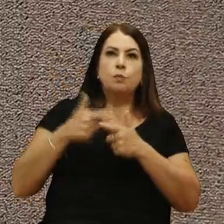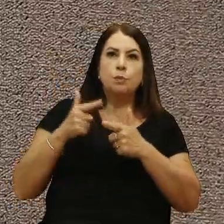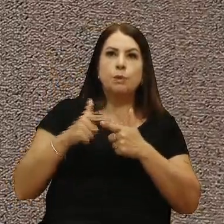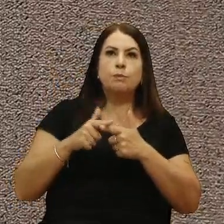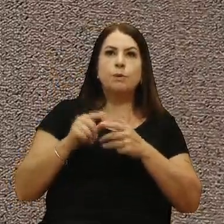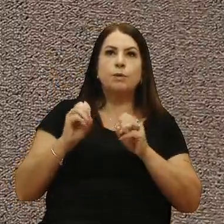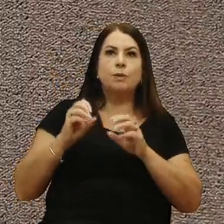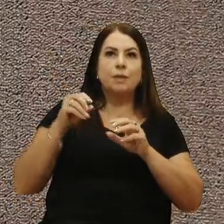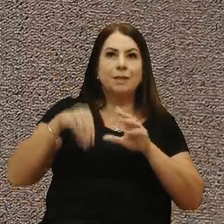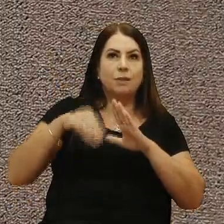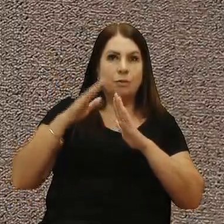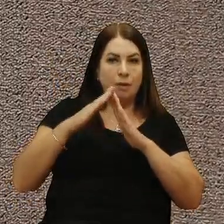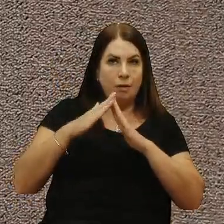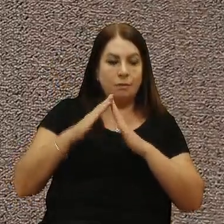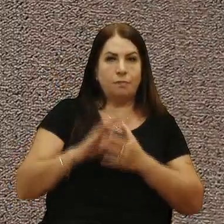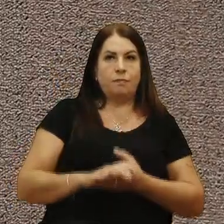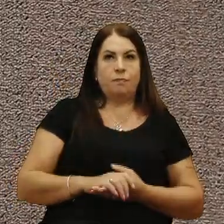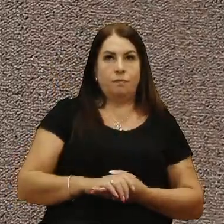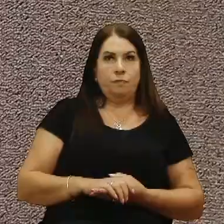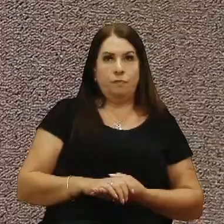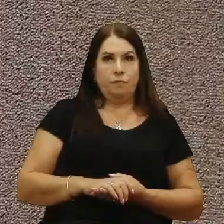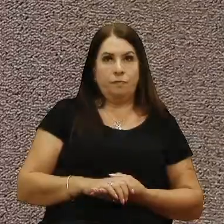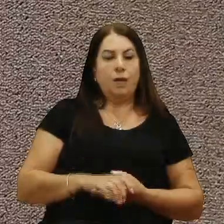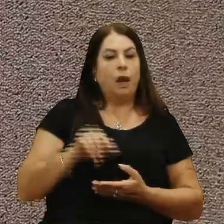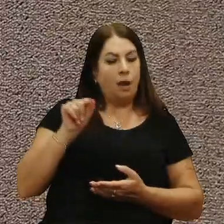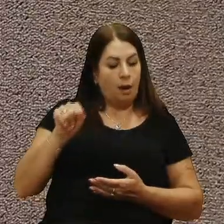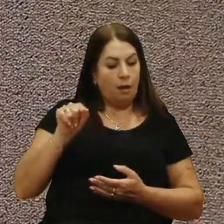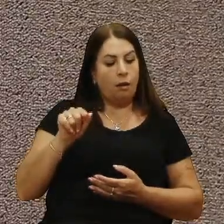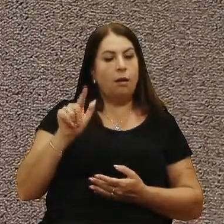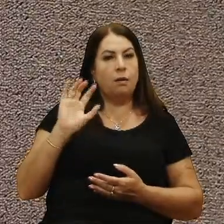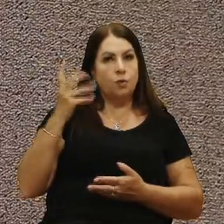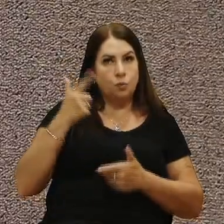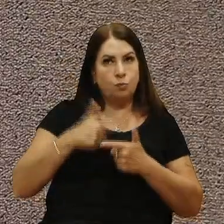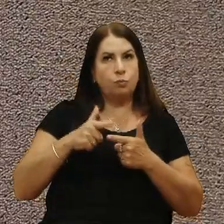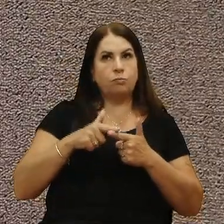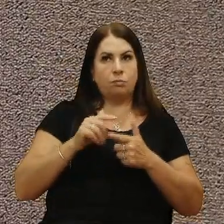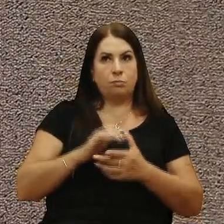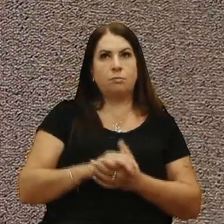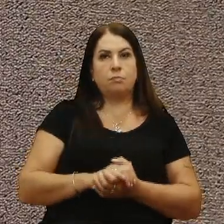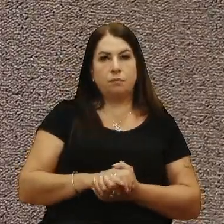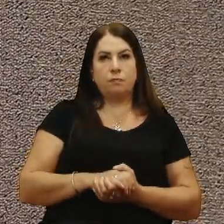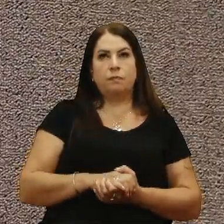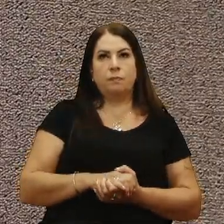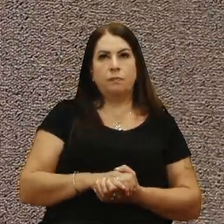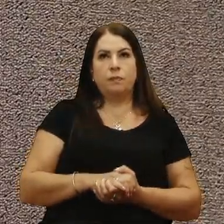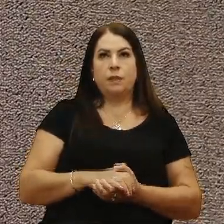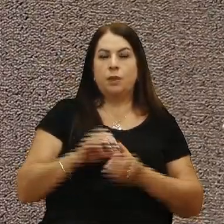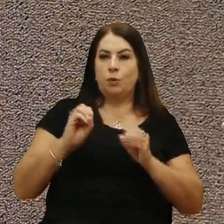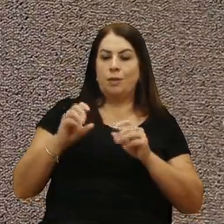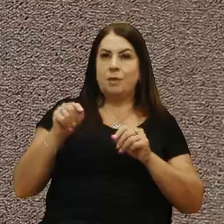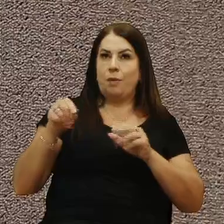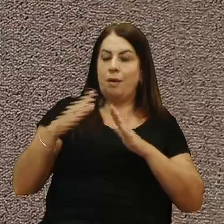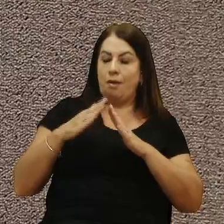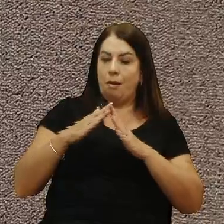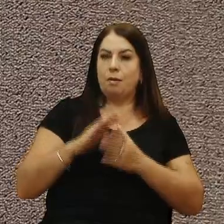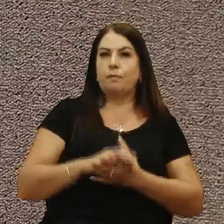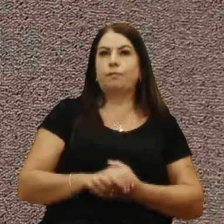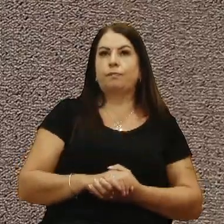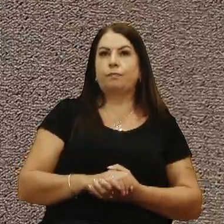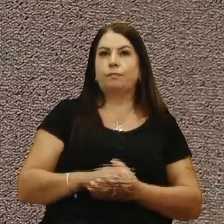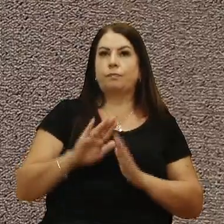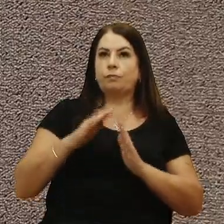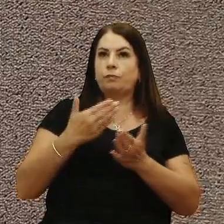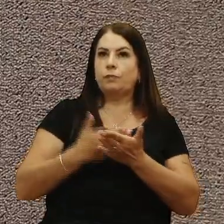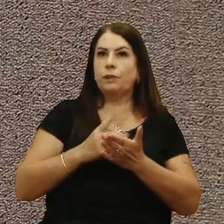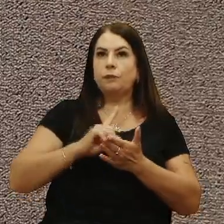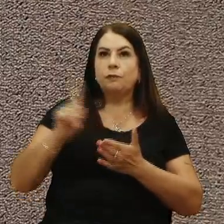é a educação em casa. Aquela resolve o problema. A educação em casa. Na escola você